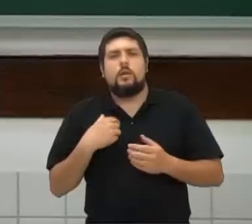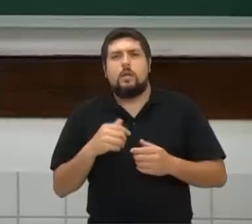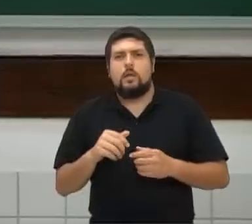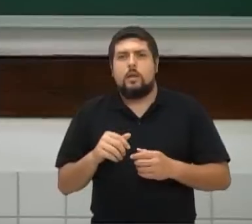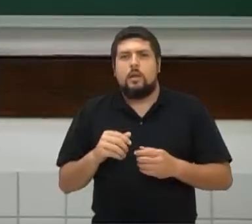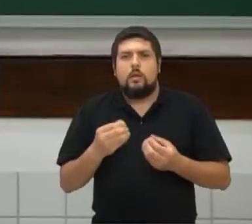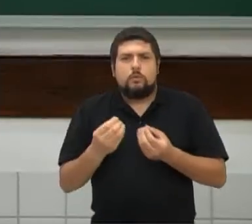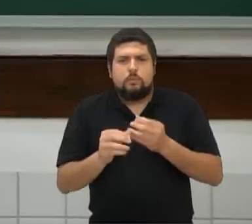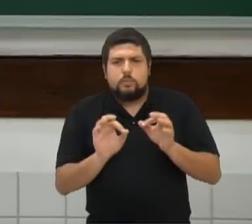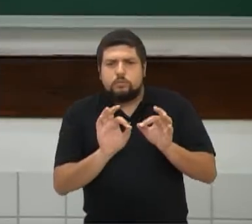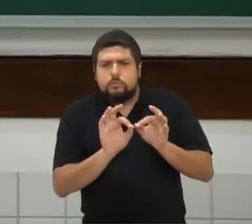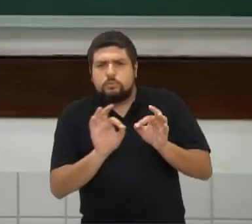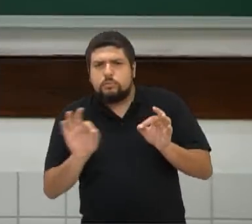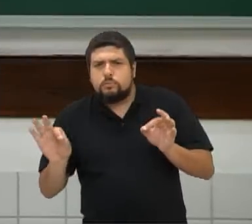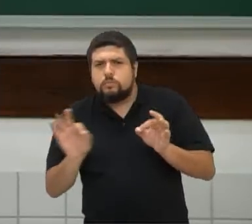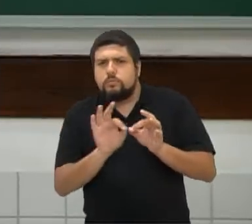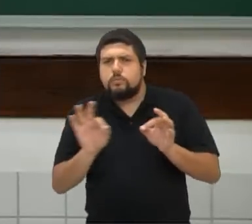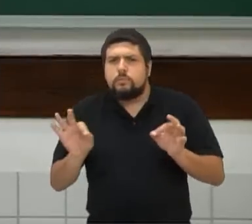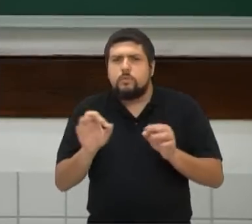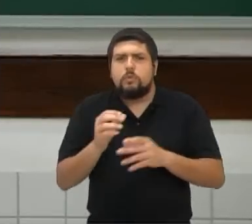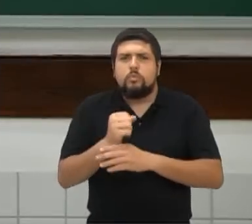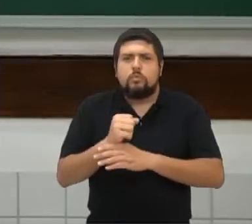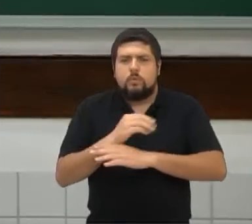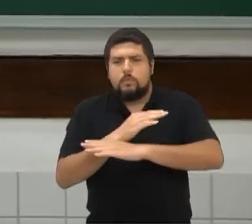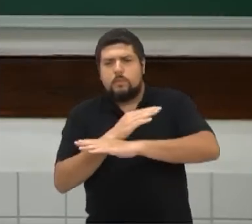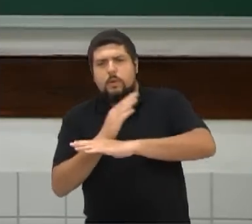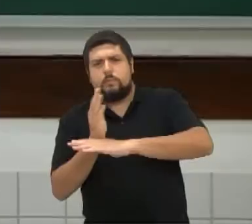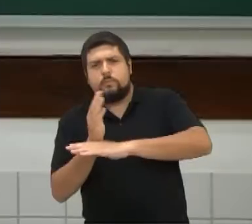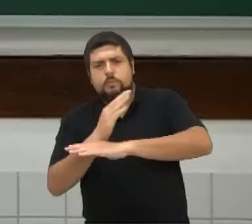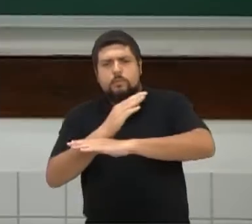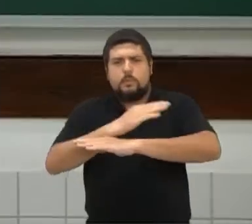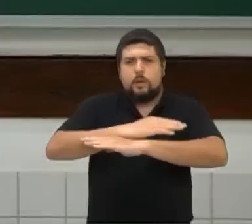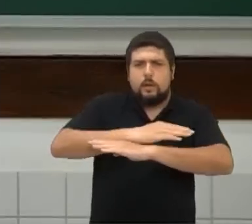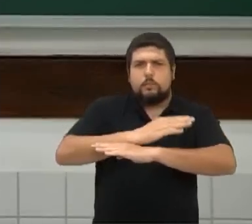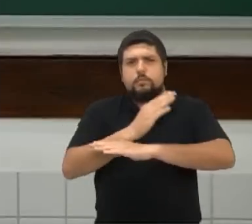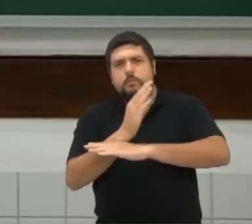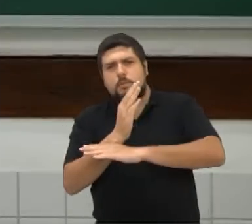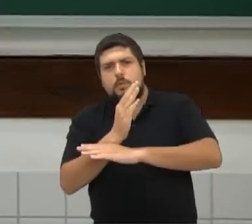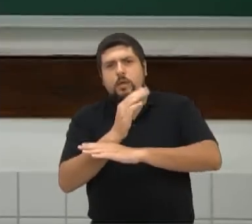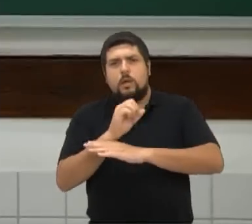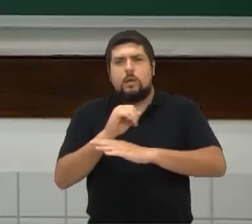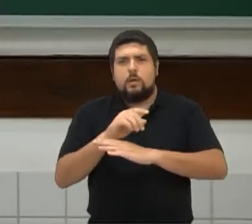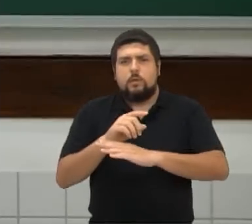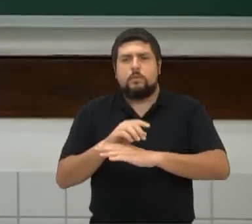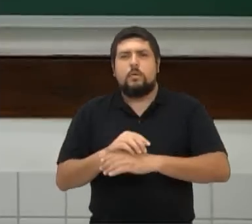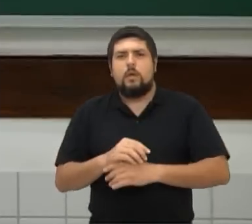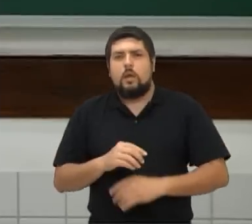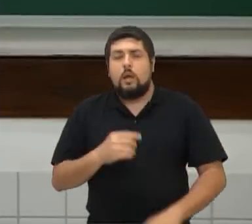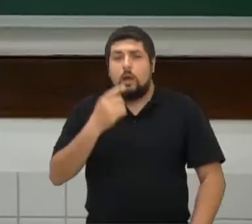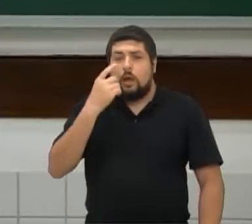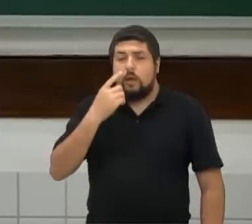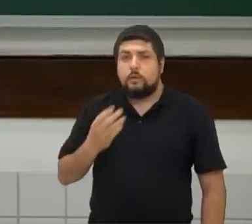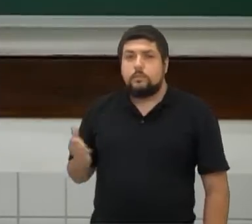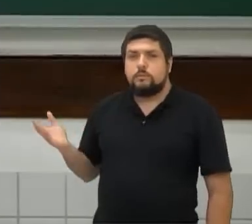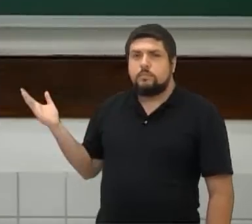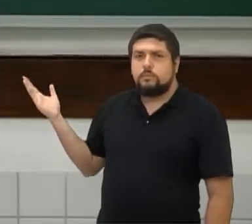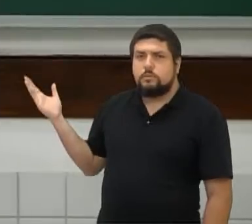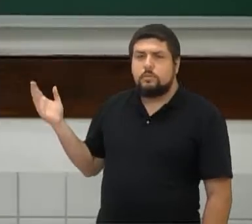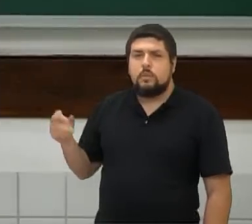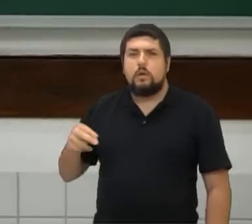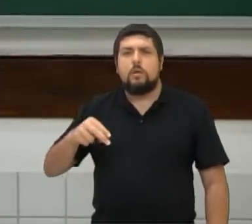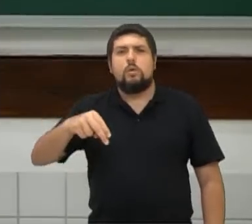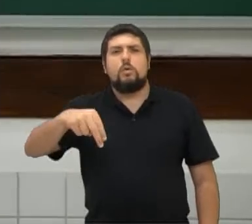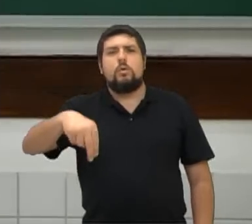a medida desses ângulos. Então, no quadro, nós temos a medida de um ângulo nulo. Quando a gente fala a